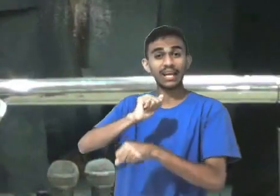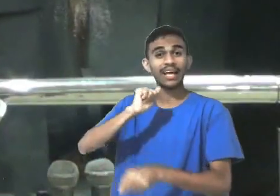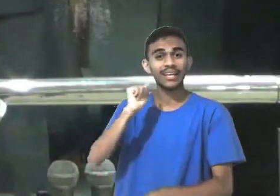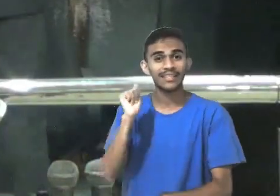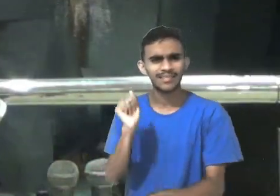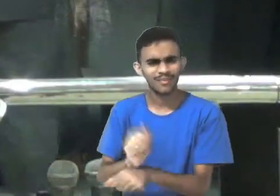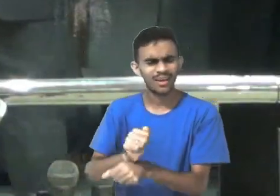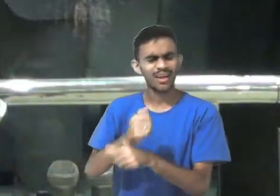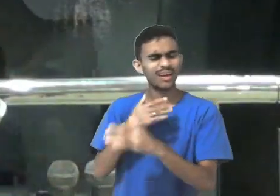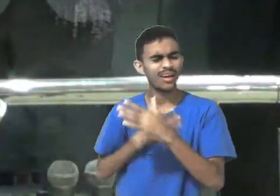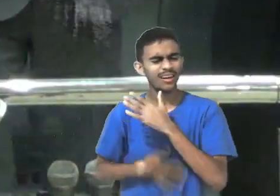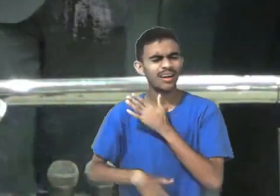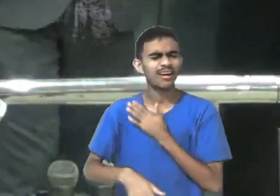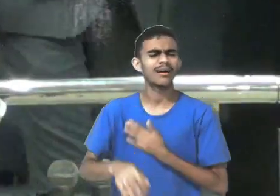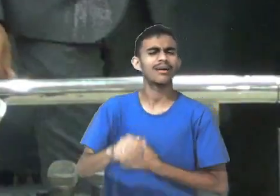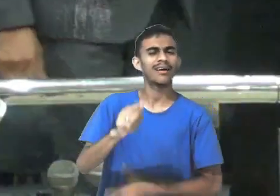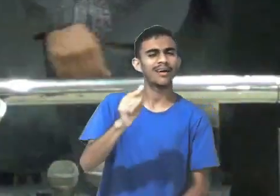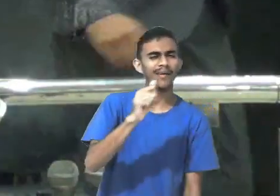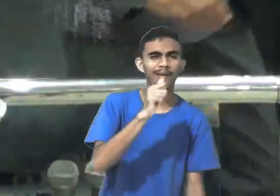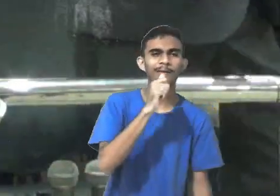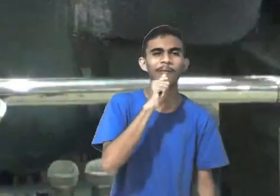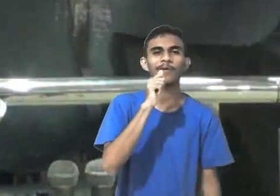tarda, espera